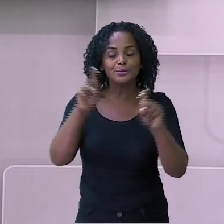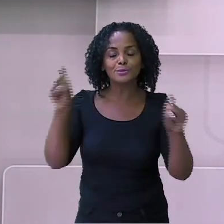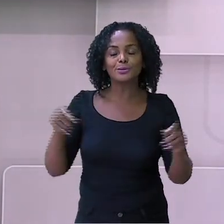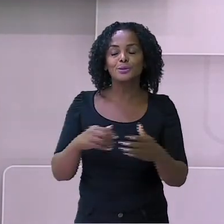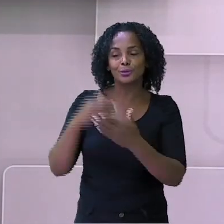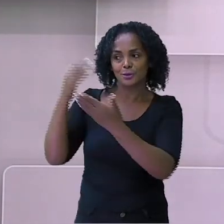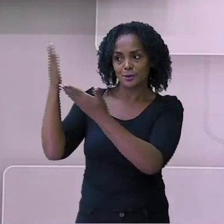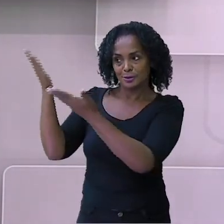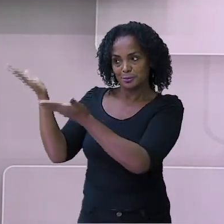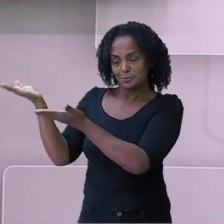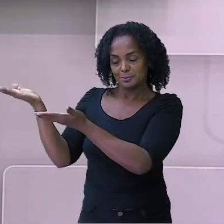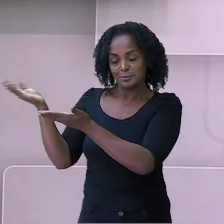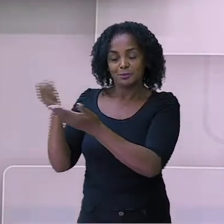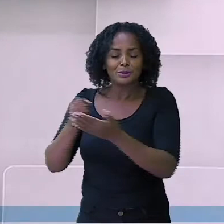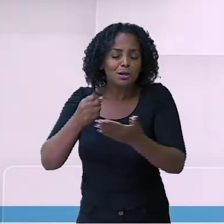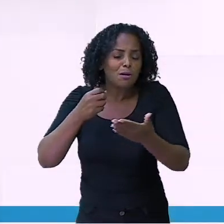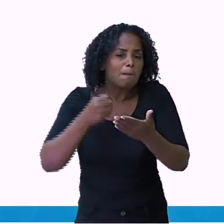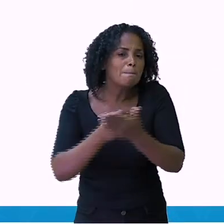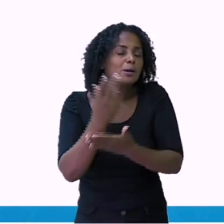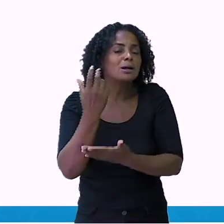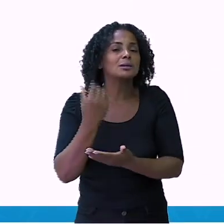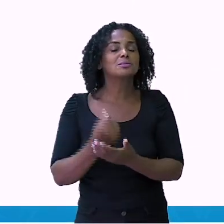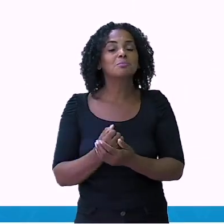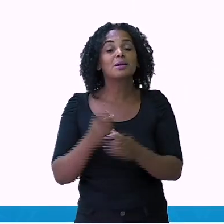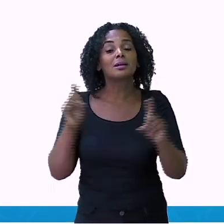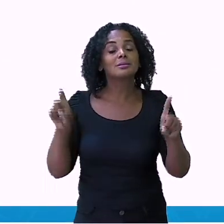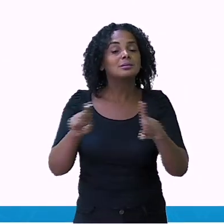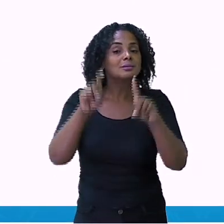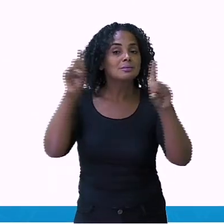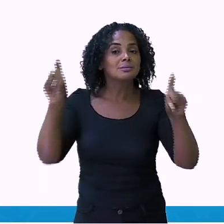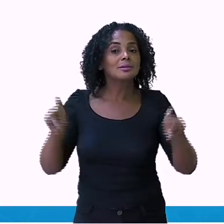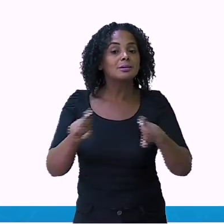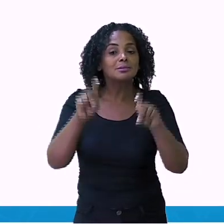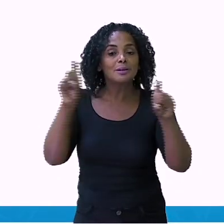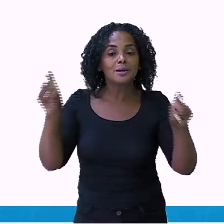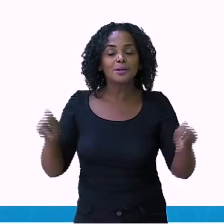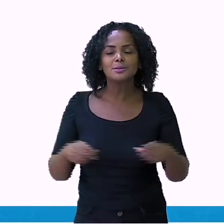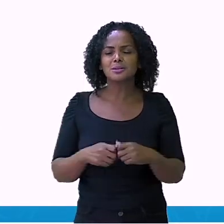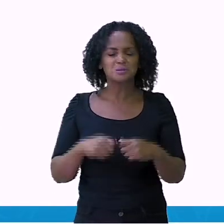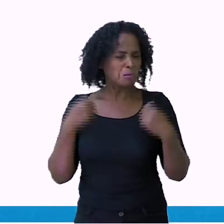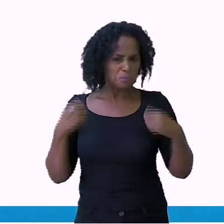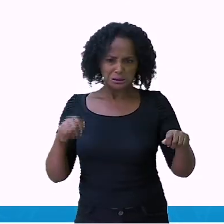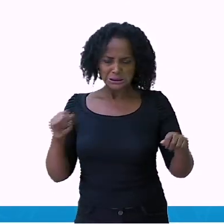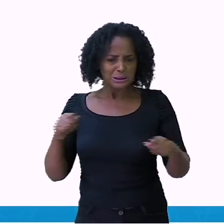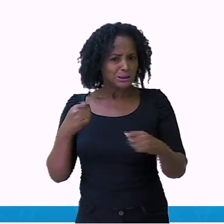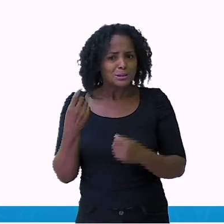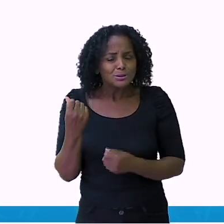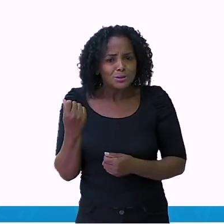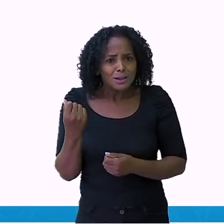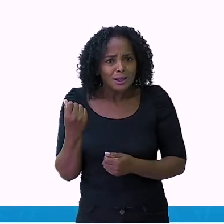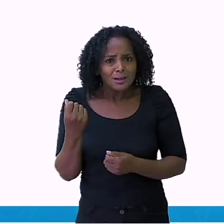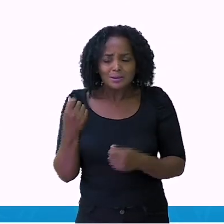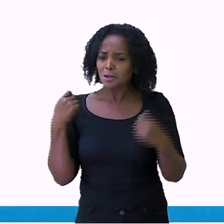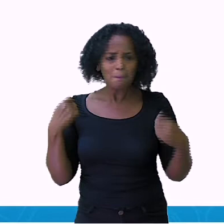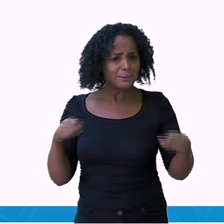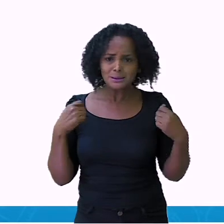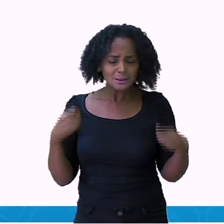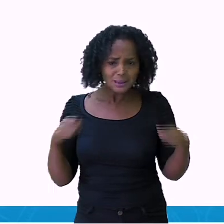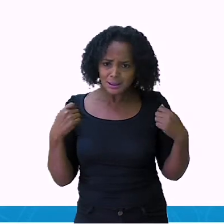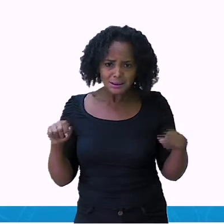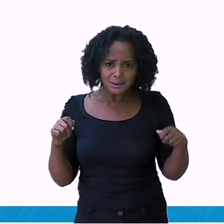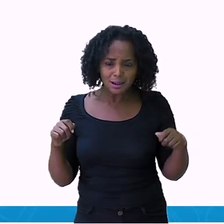aí, você comprando pela internet. Mas e aí, não precisa do dinheiro físico, eu não preciso ir lá na